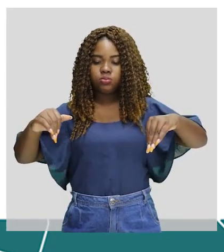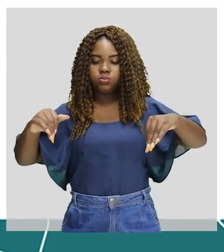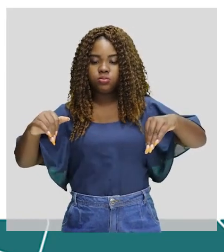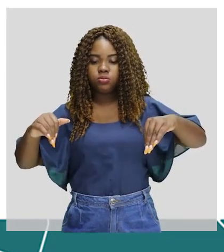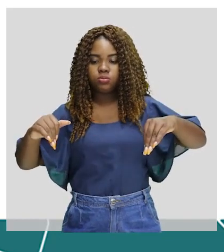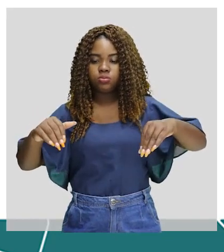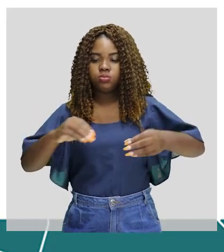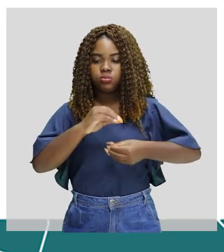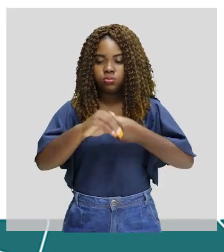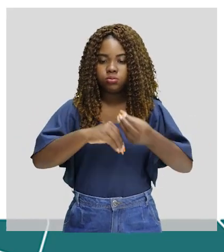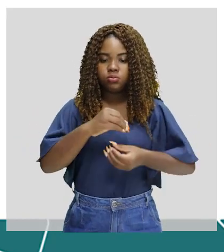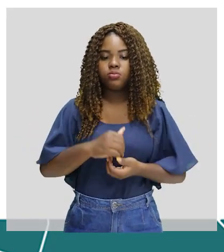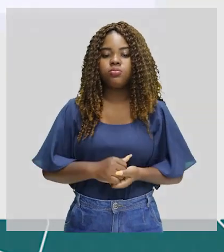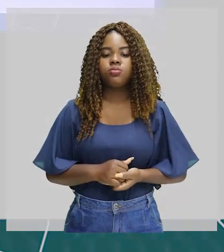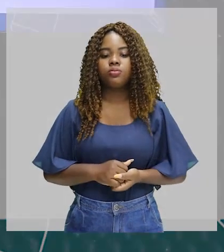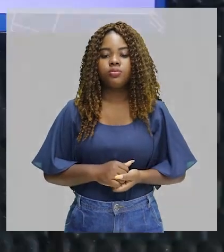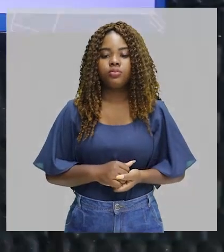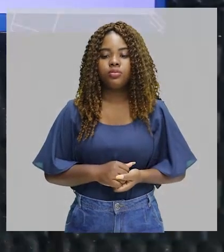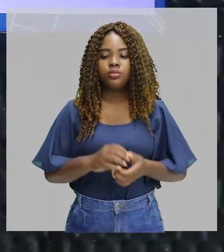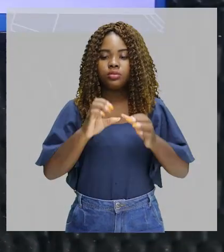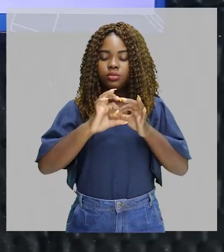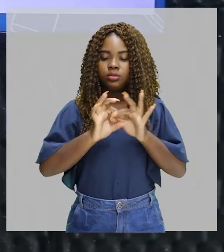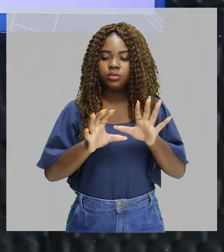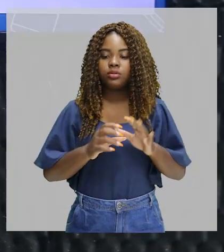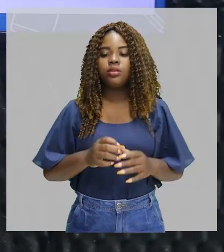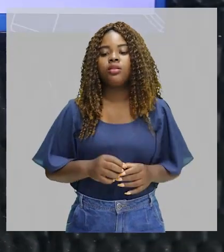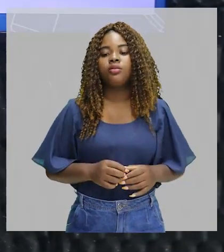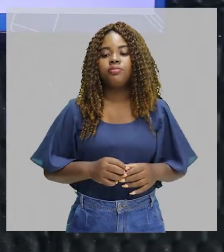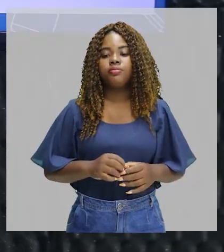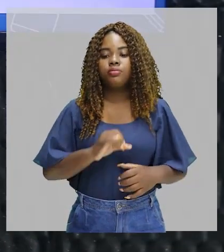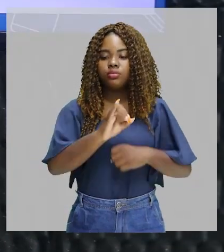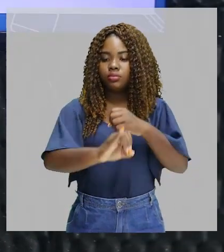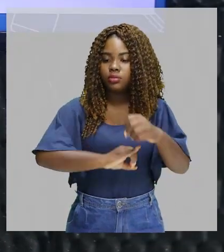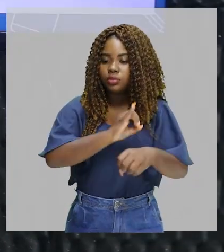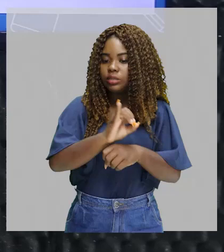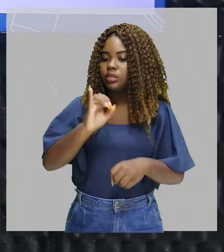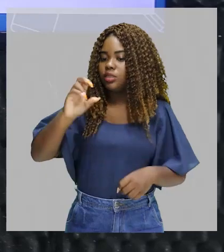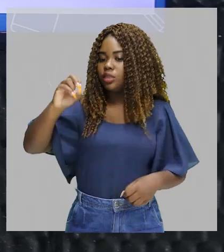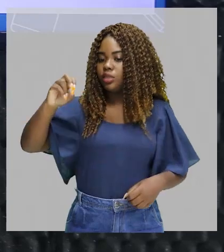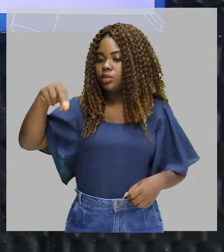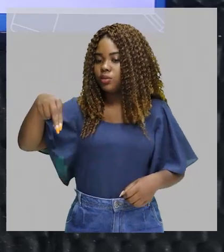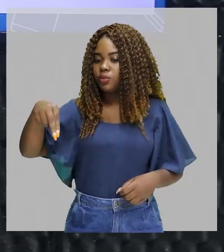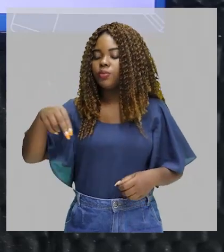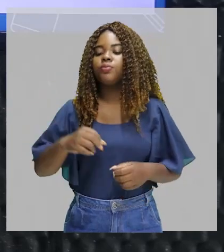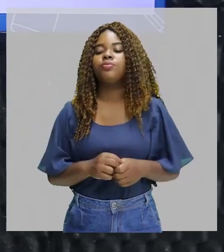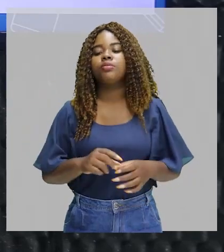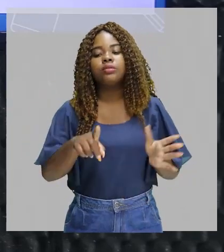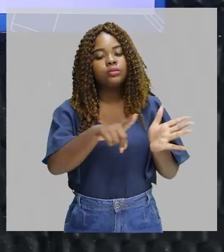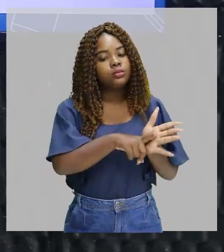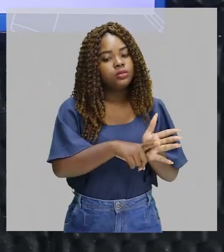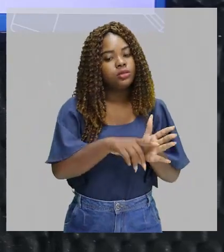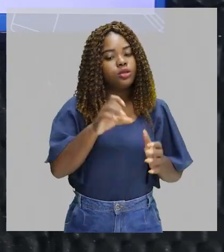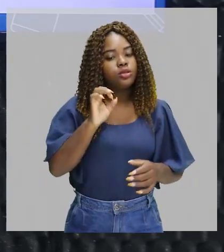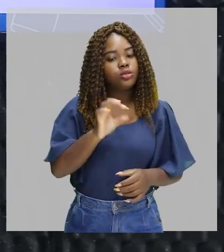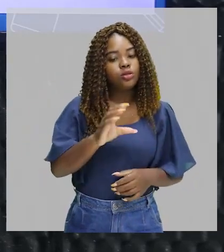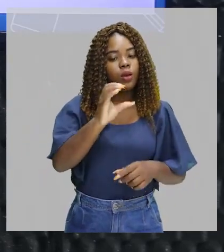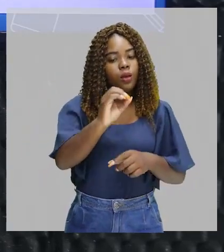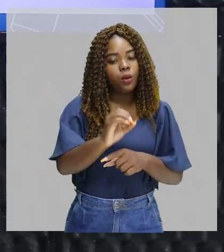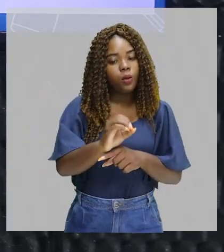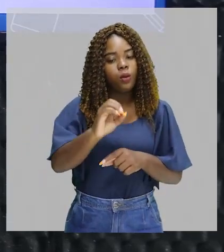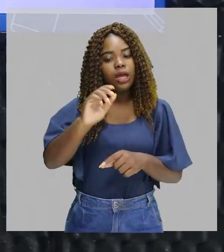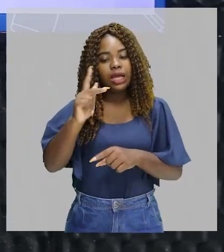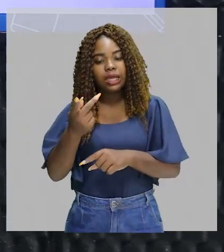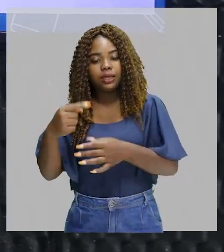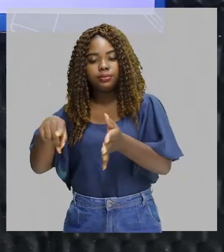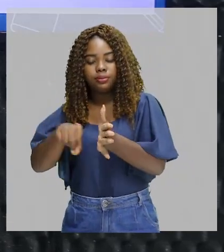Então, porque por dissociação libera como íon negativo apenas a hidroxila, o grupo